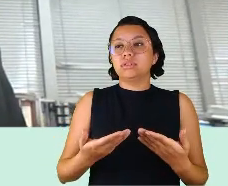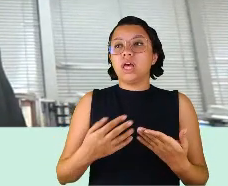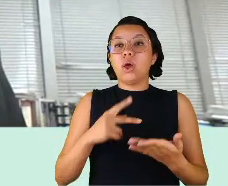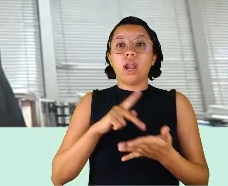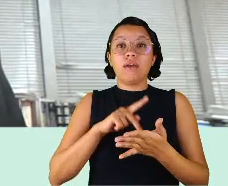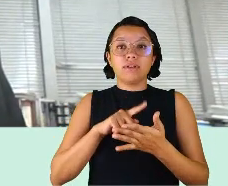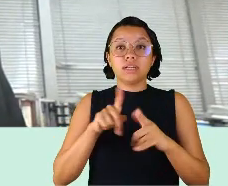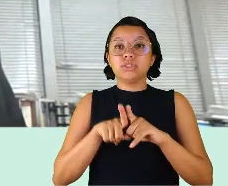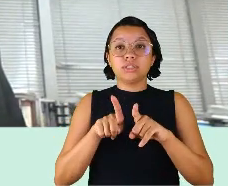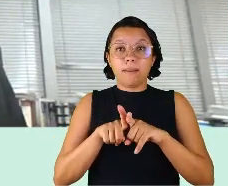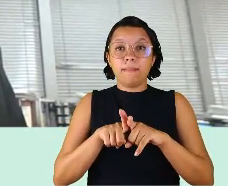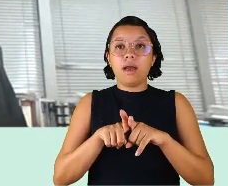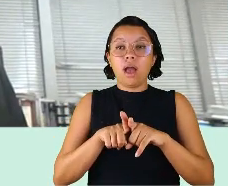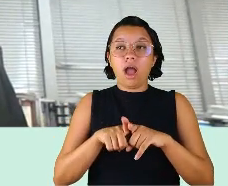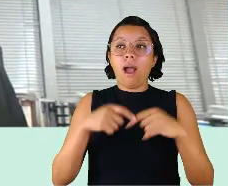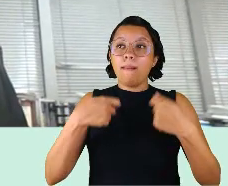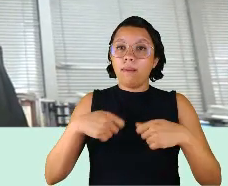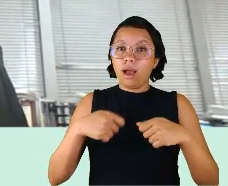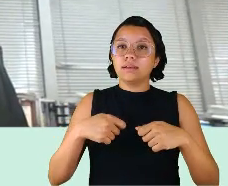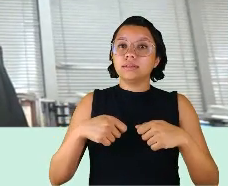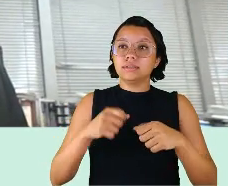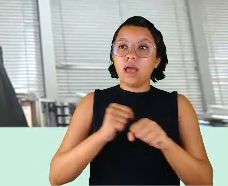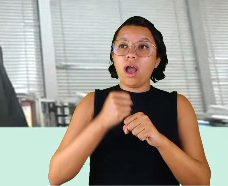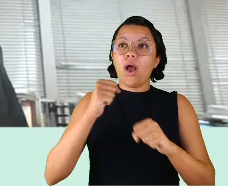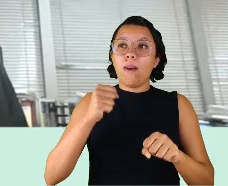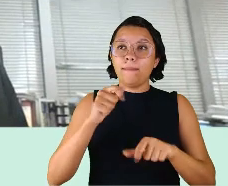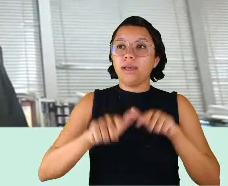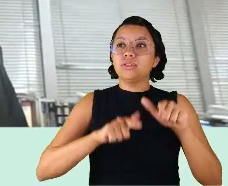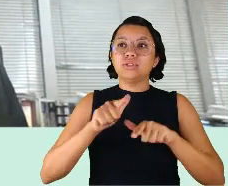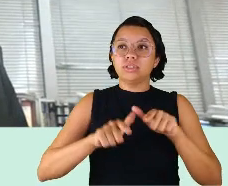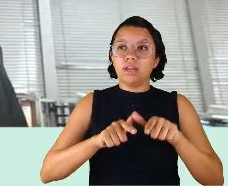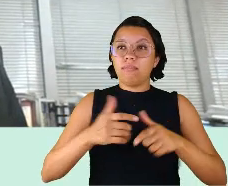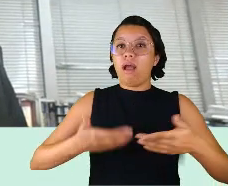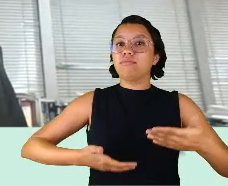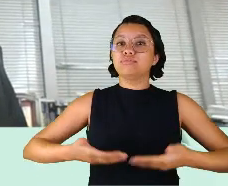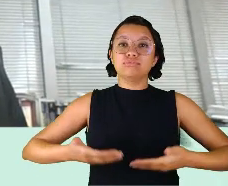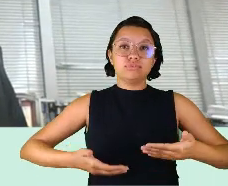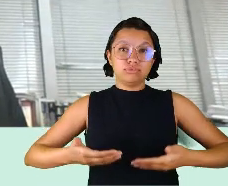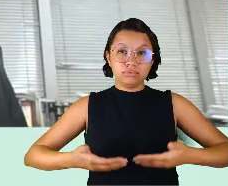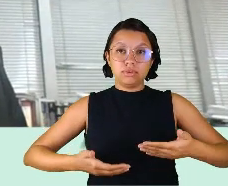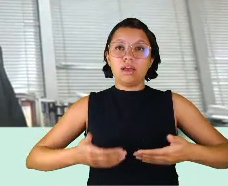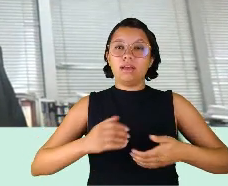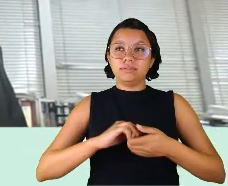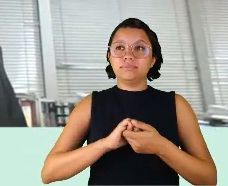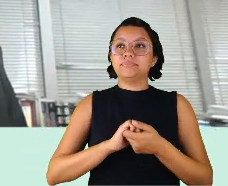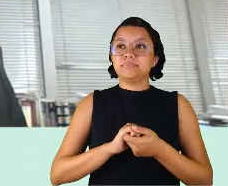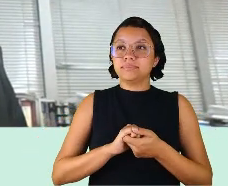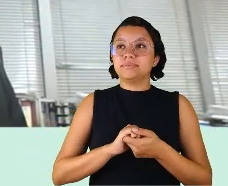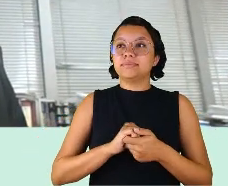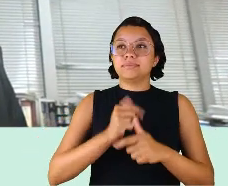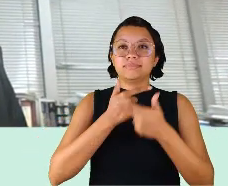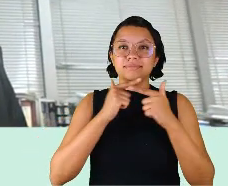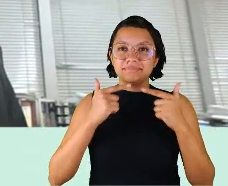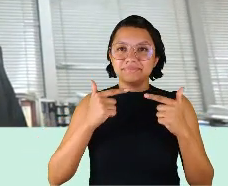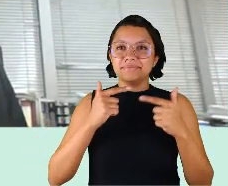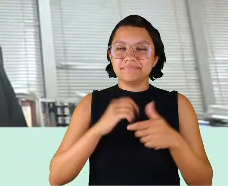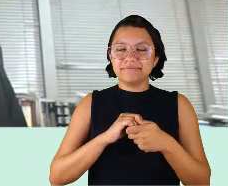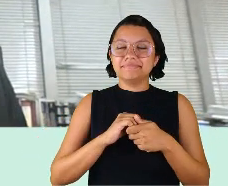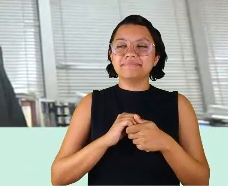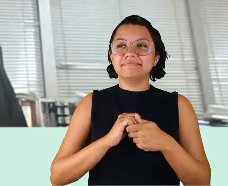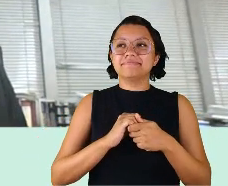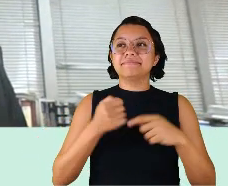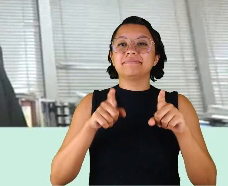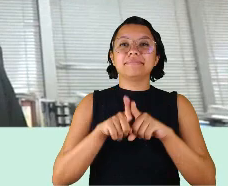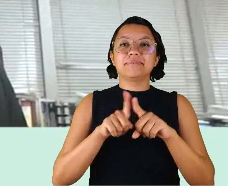também haverá necessidade de aumento de produtividade dos funcionários. E o